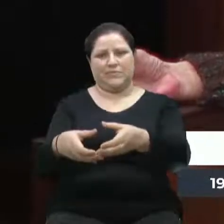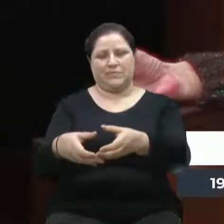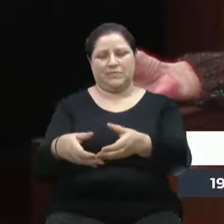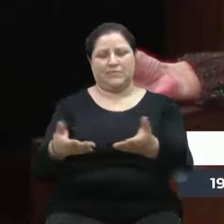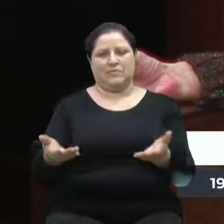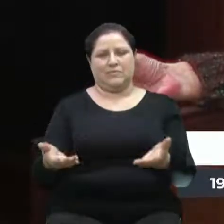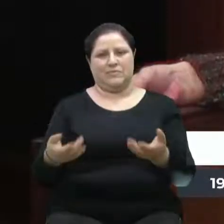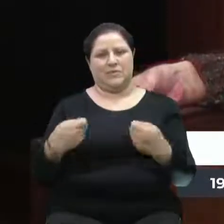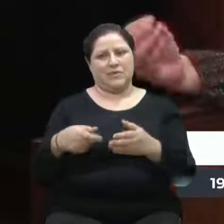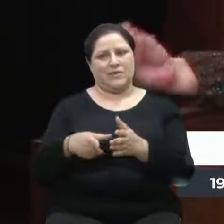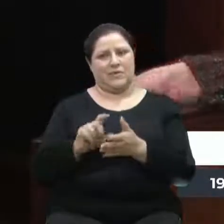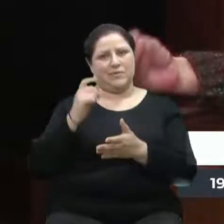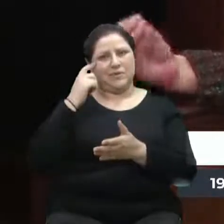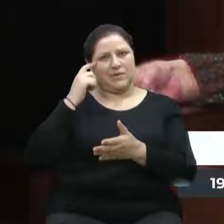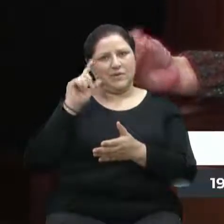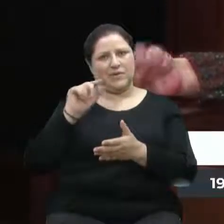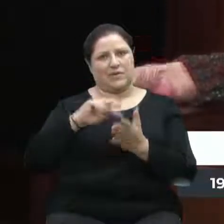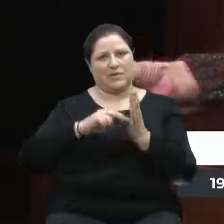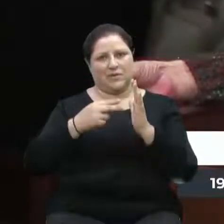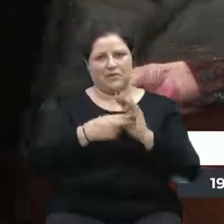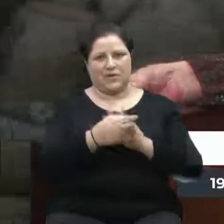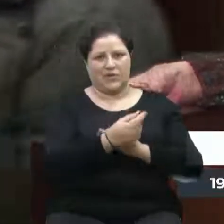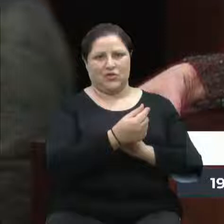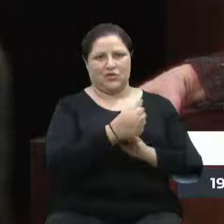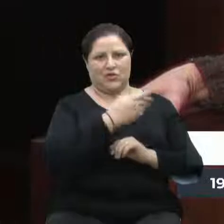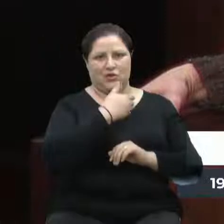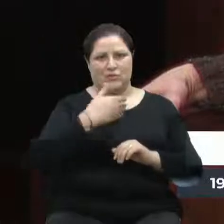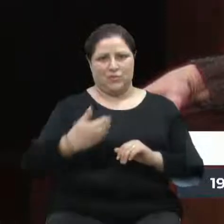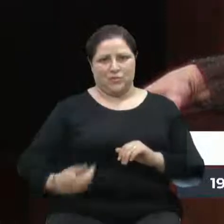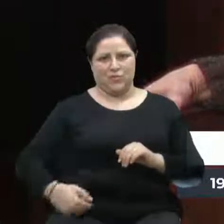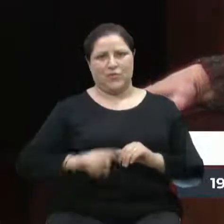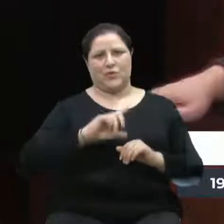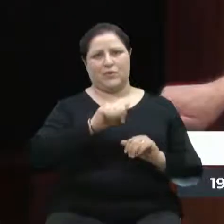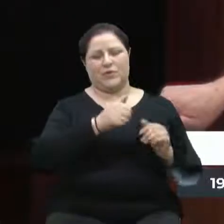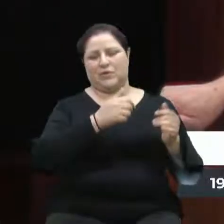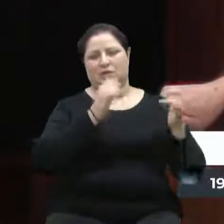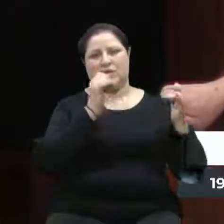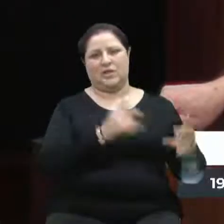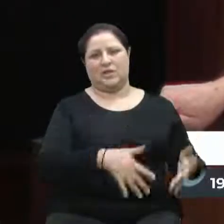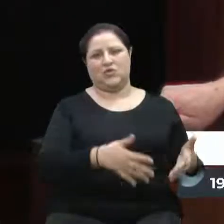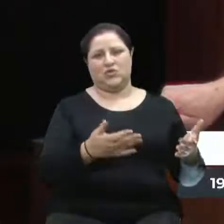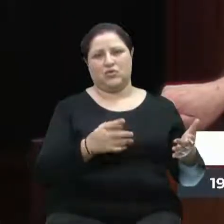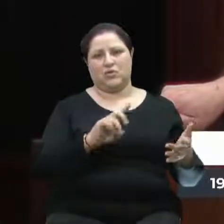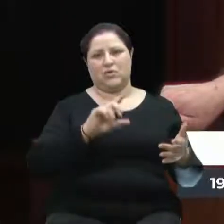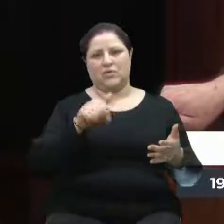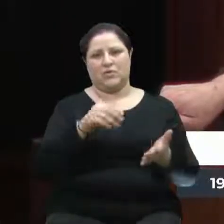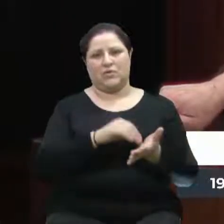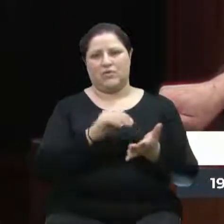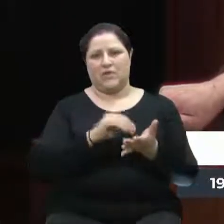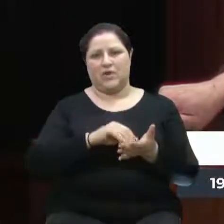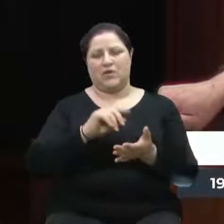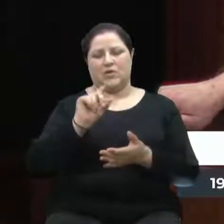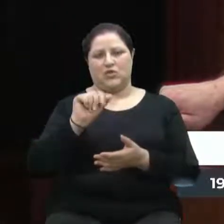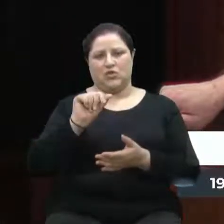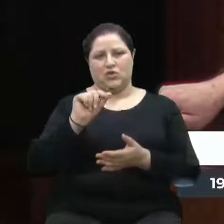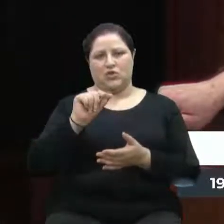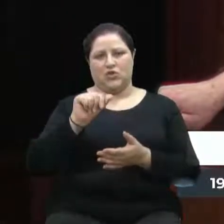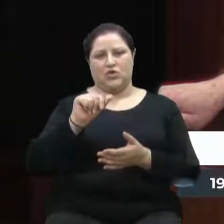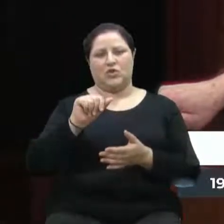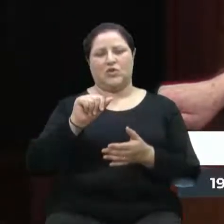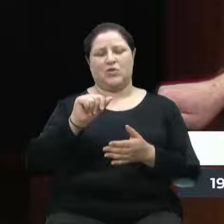lixo. É preciso planejamento. Depois não tem dinheiro para tapar os buracos. Não tem dinheiro para